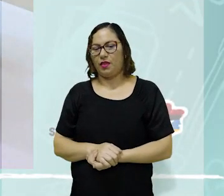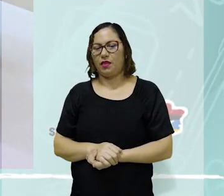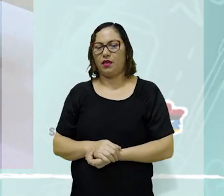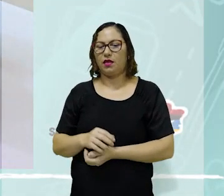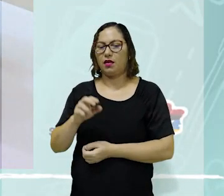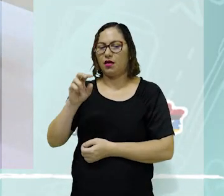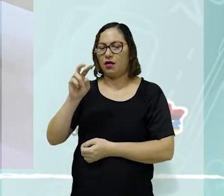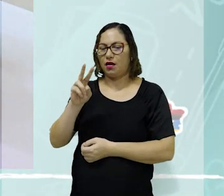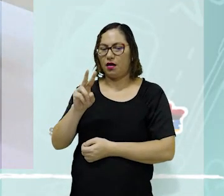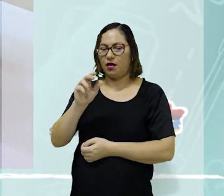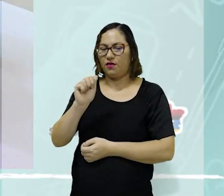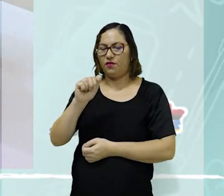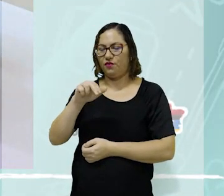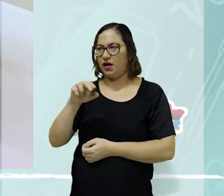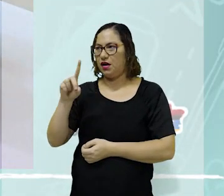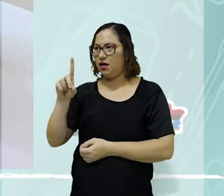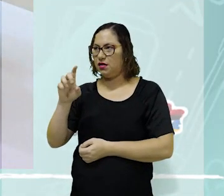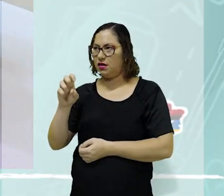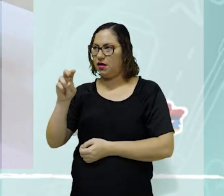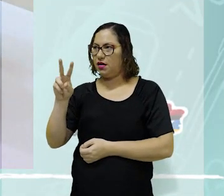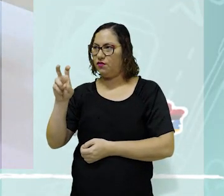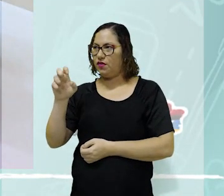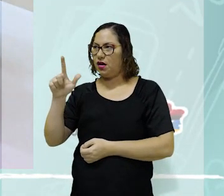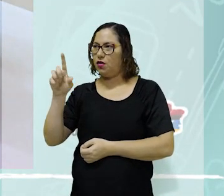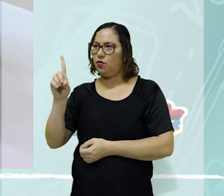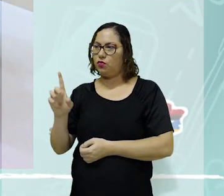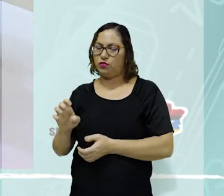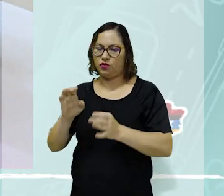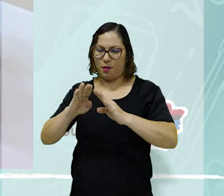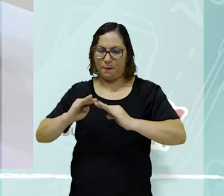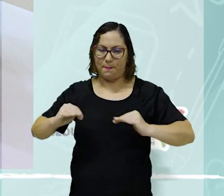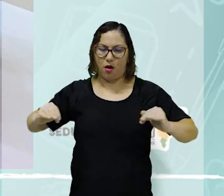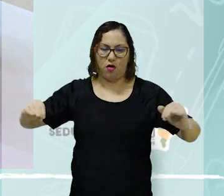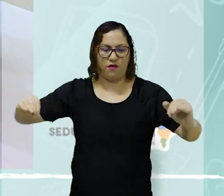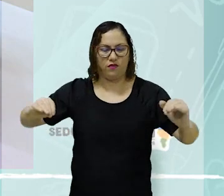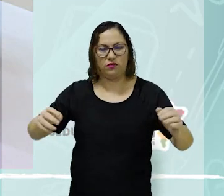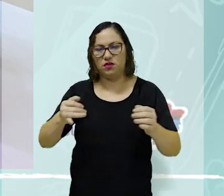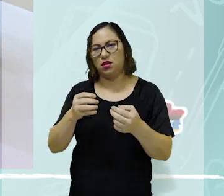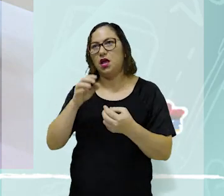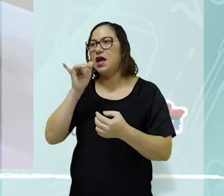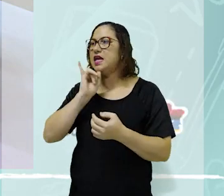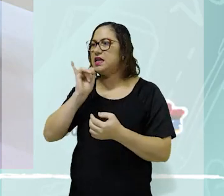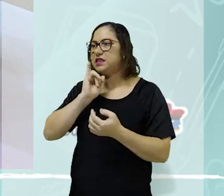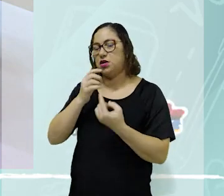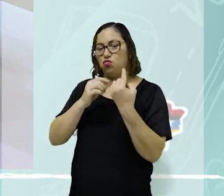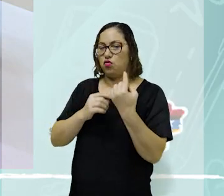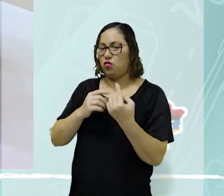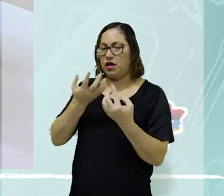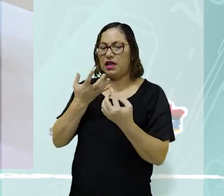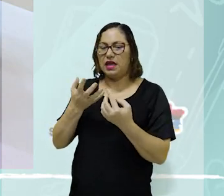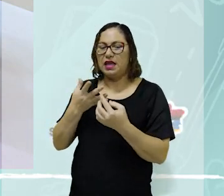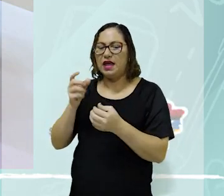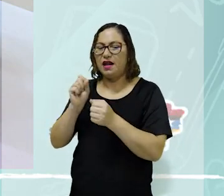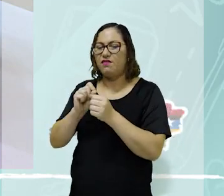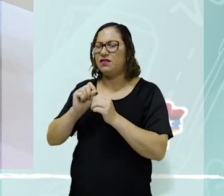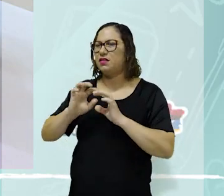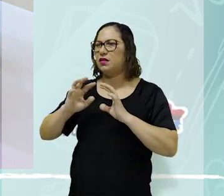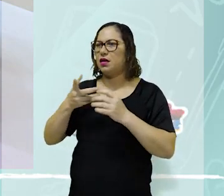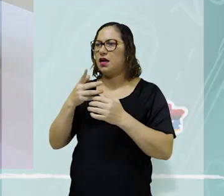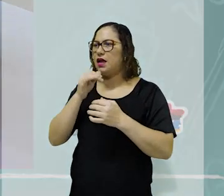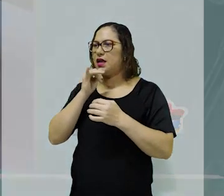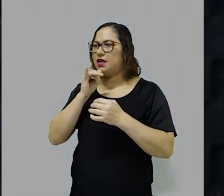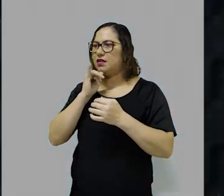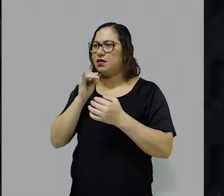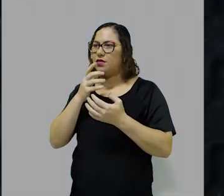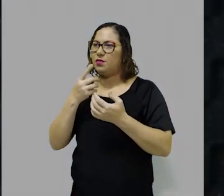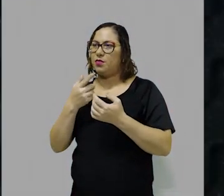A Van der Velde e os móveis. Eu coloquei um exemplo, queria colocar quase todos, porque ele faz muitas cadeiras, né? O pessoal que faz